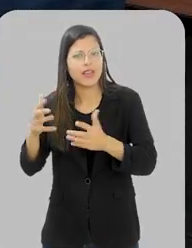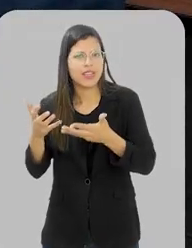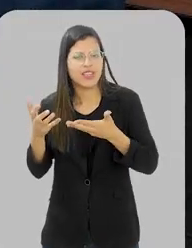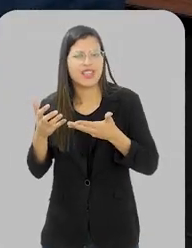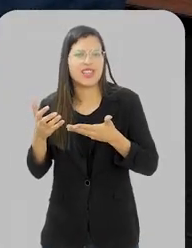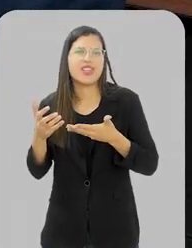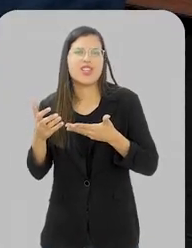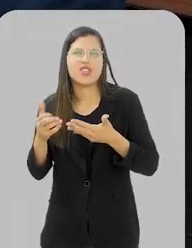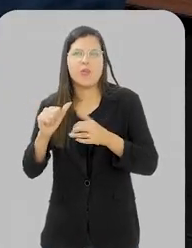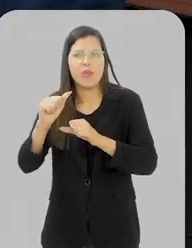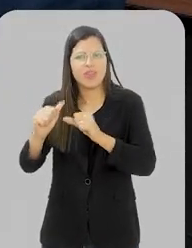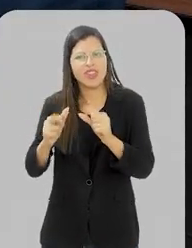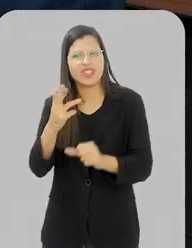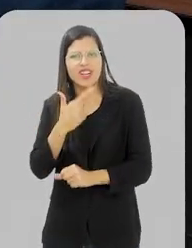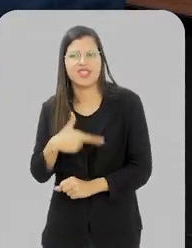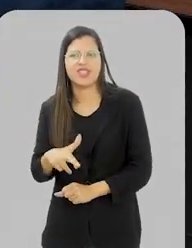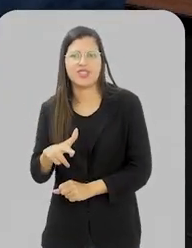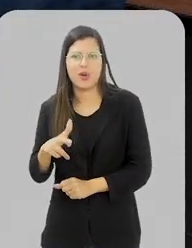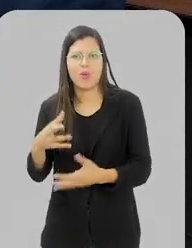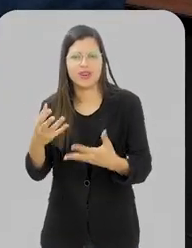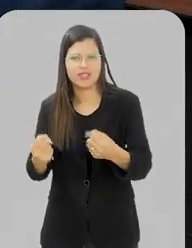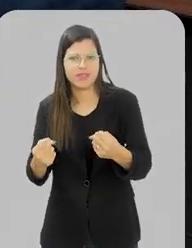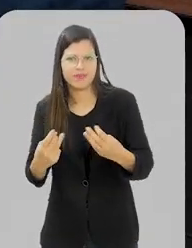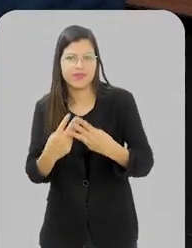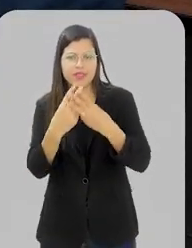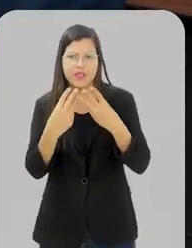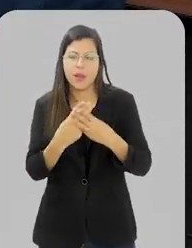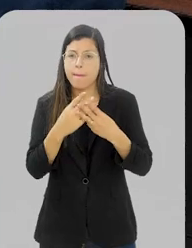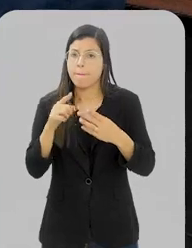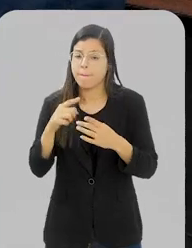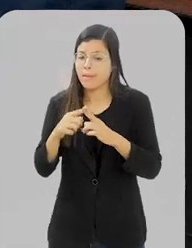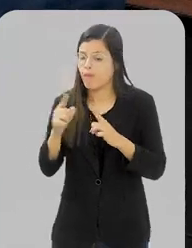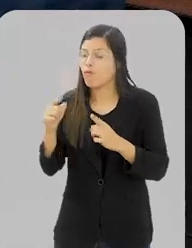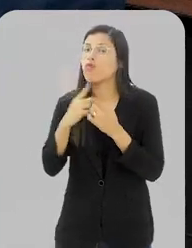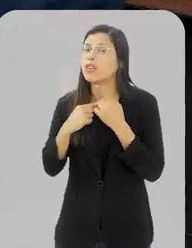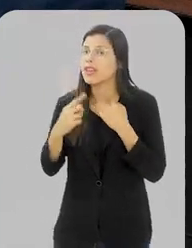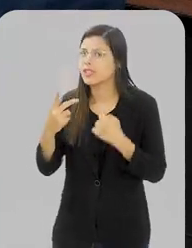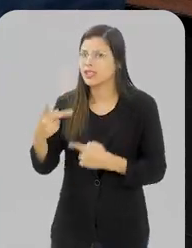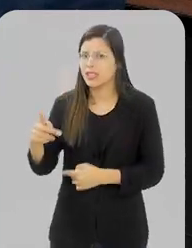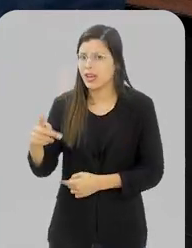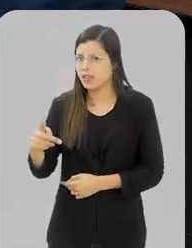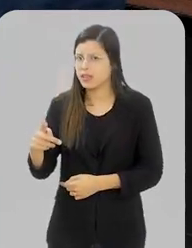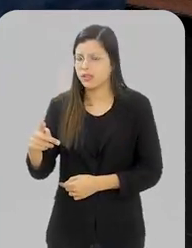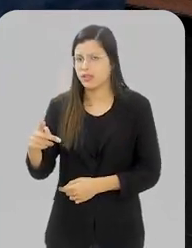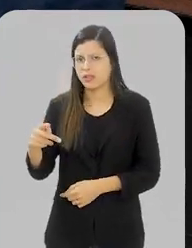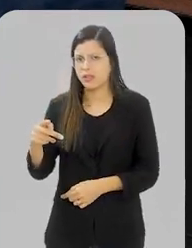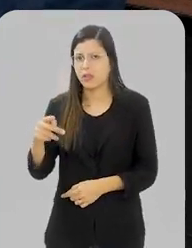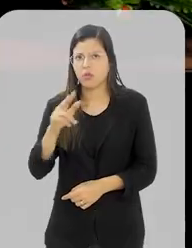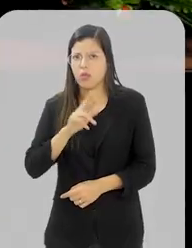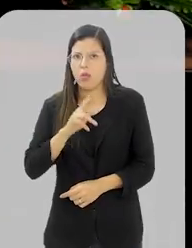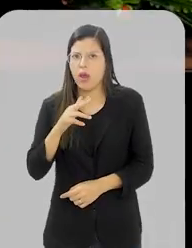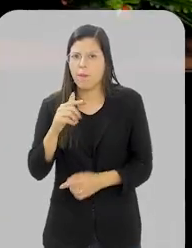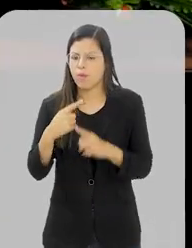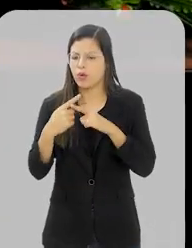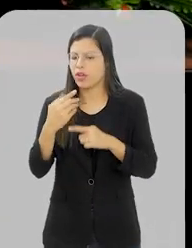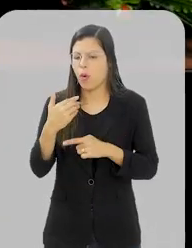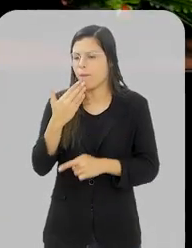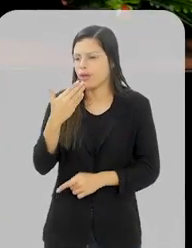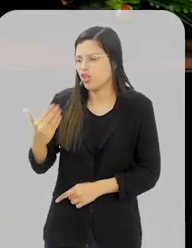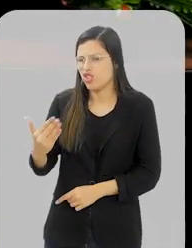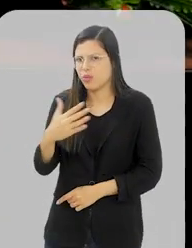converteu mas isso por vontade própria não foi nem o meu filho que pediu nem eu que pedi mas ela achou que era